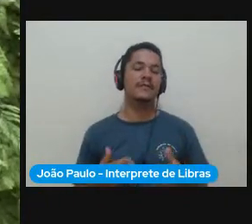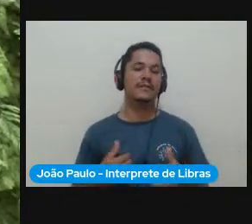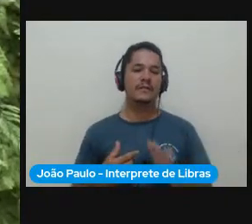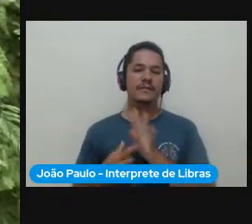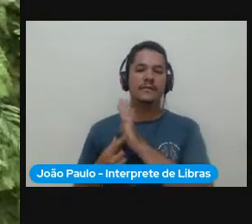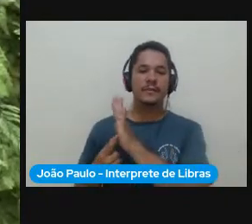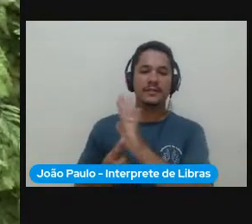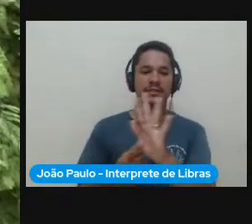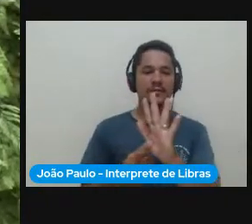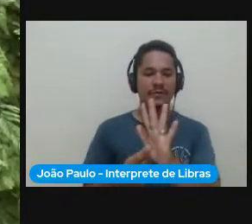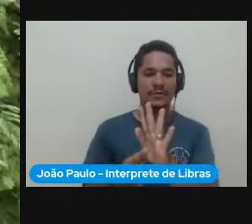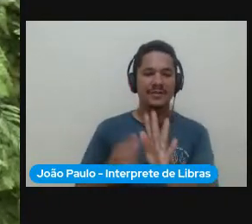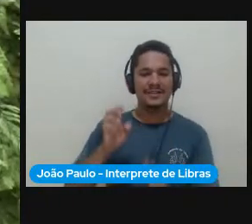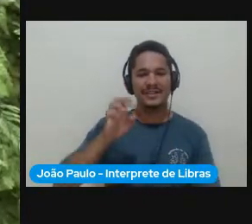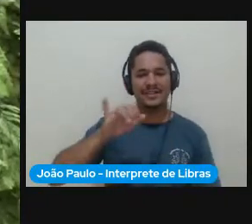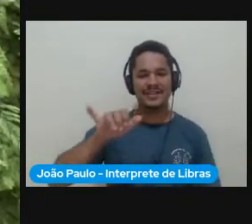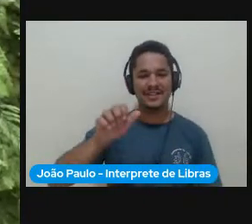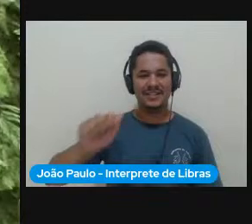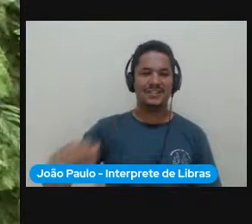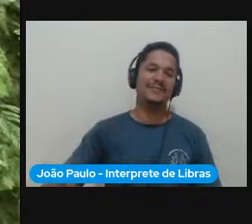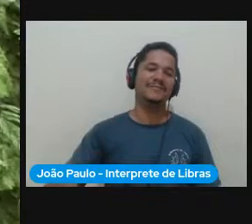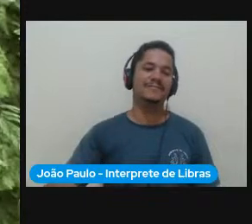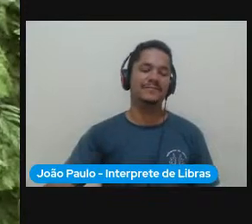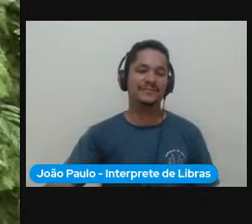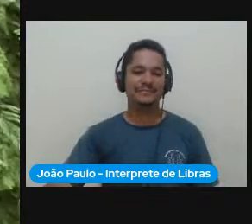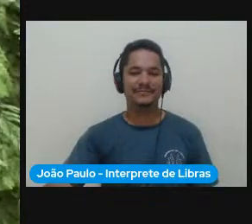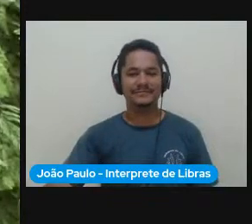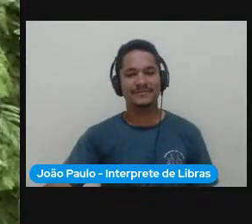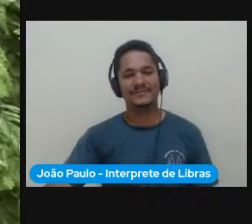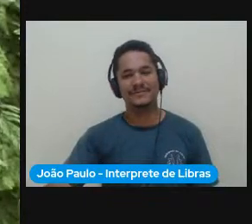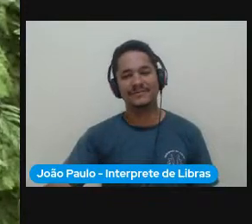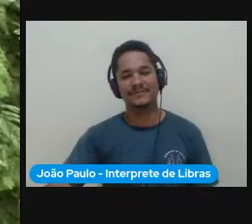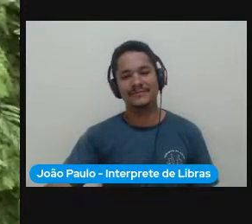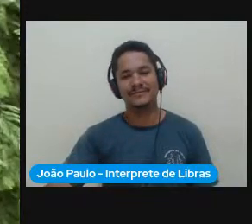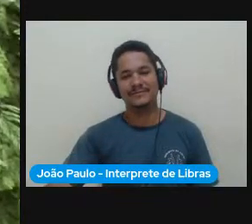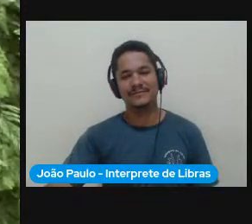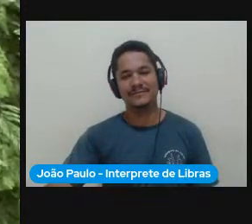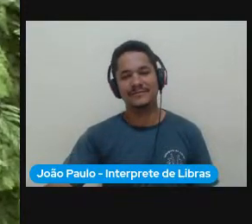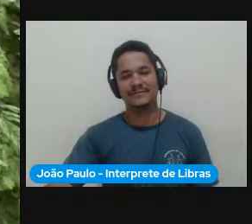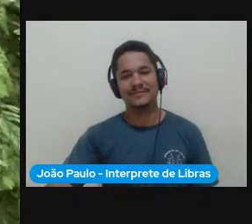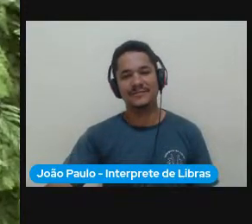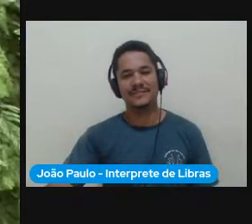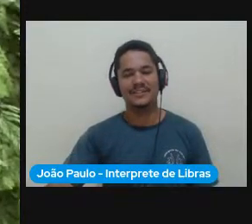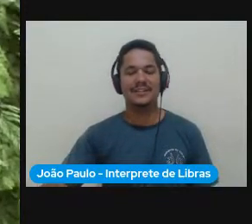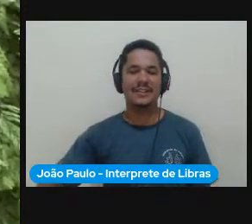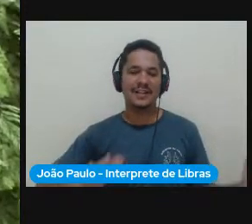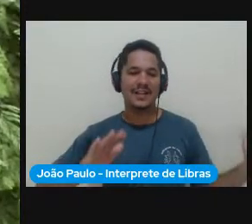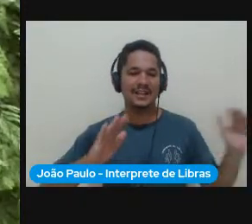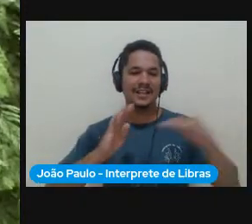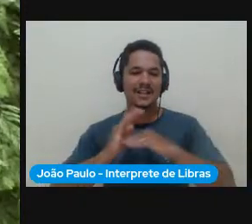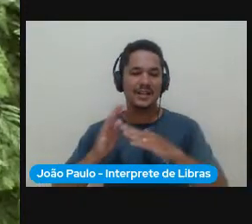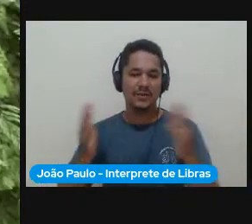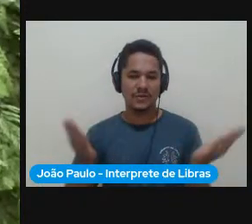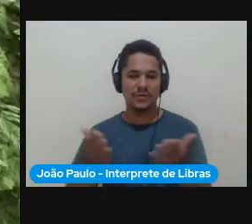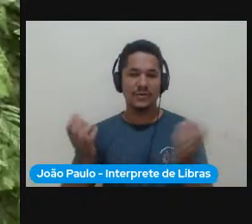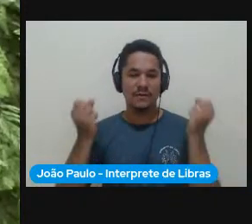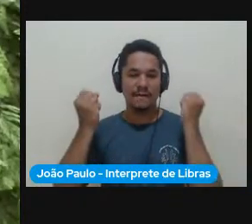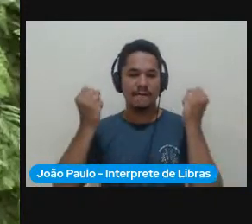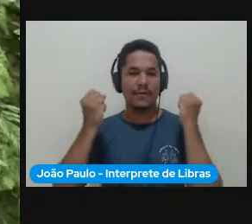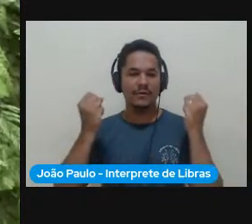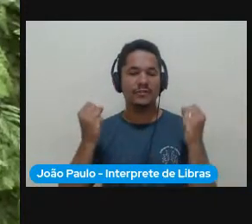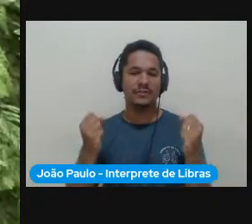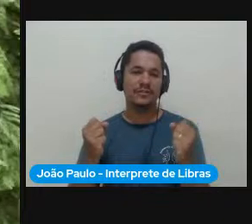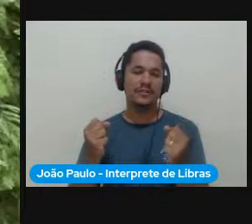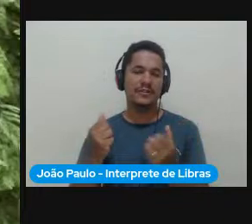o famoso EJA. EJA é esse que até hoje se faz forte, vem fortalecendo a vida de muitos,